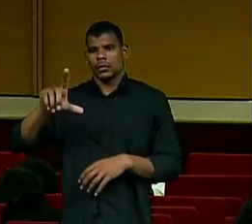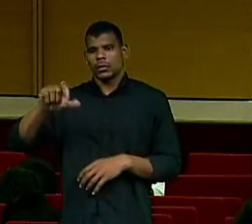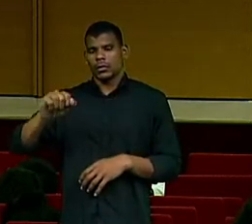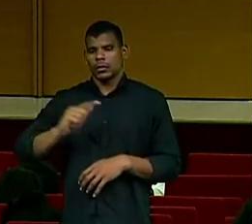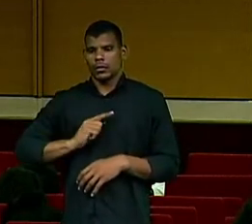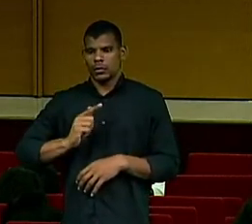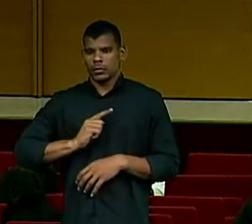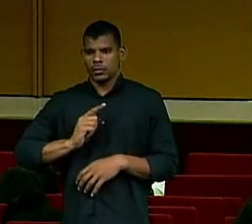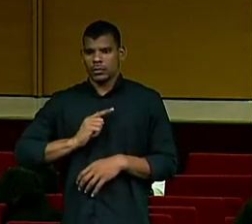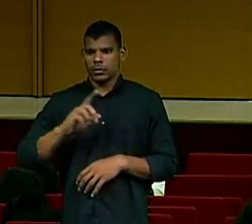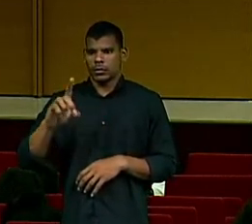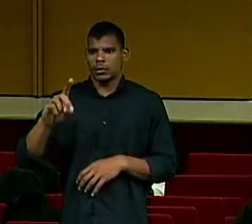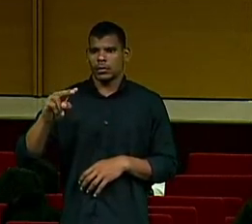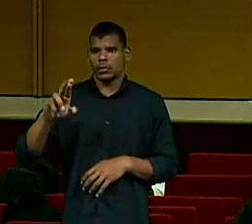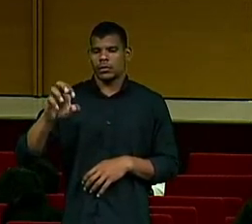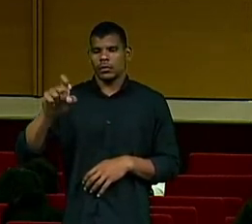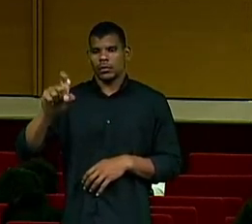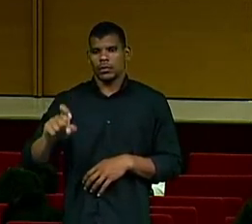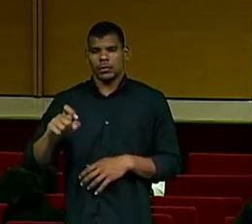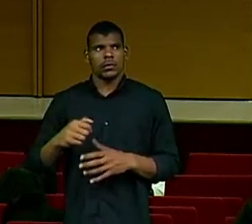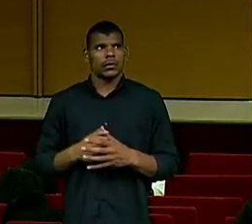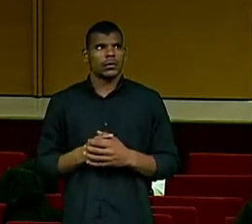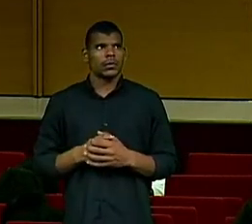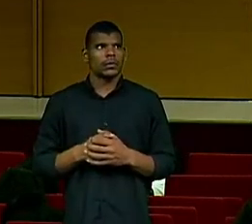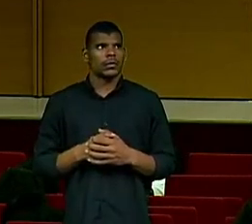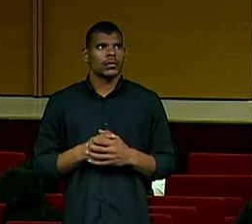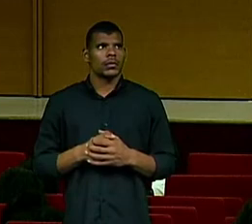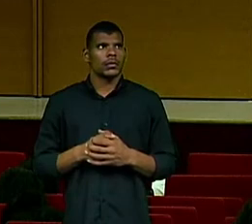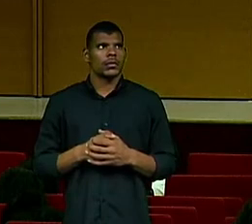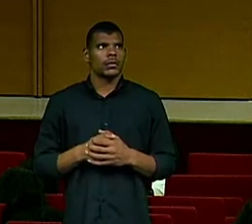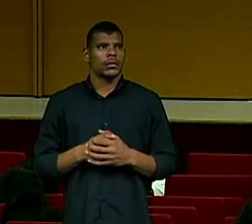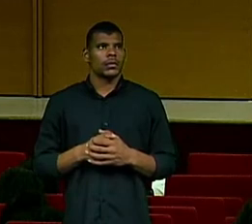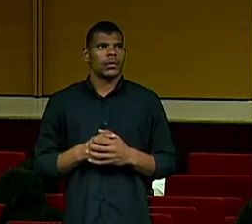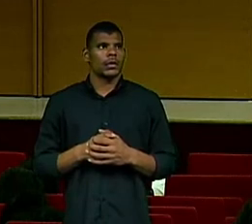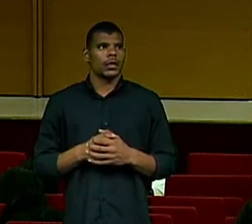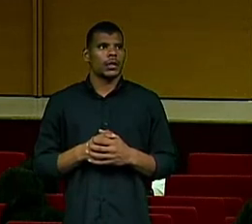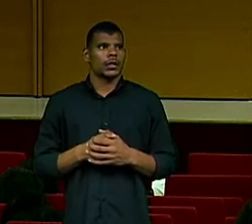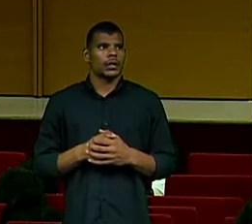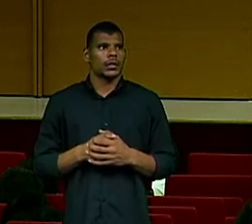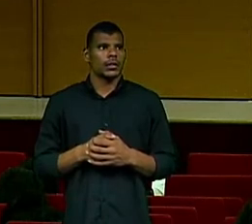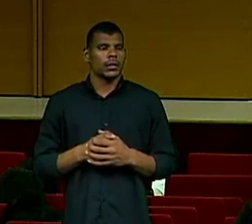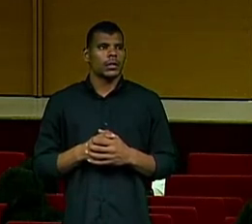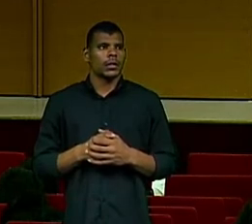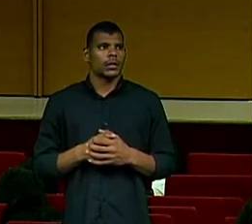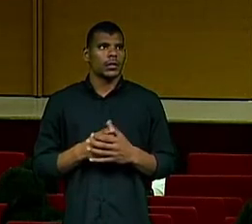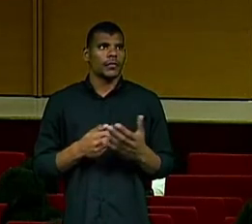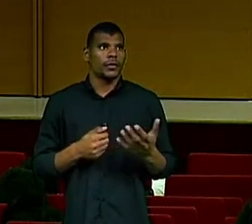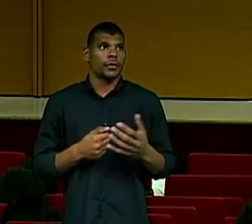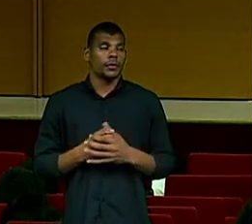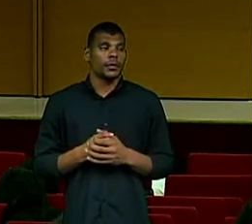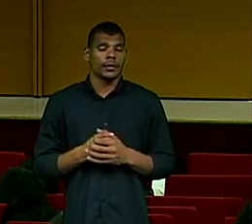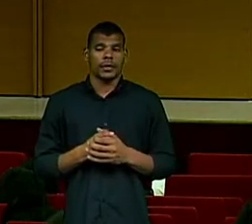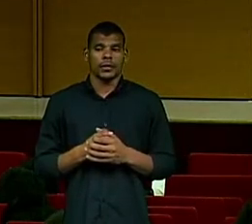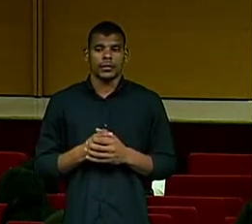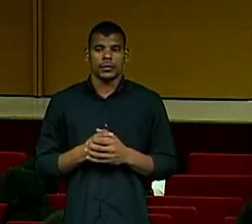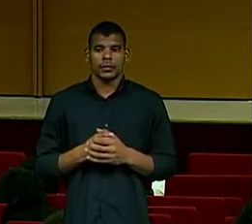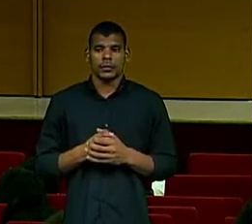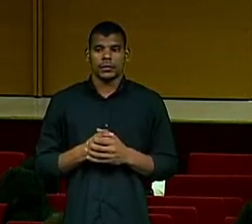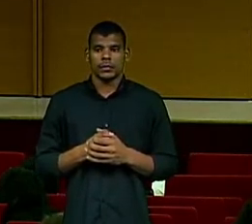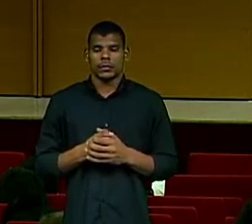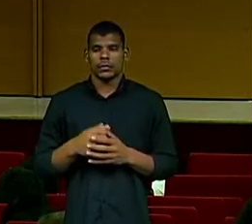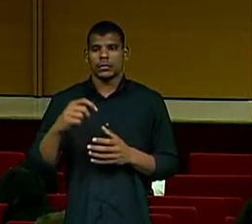de Super Bonder de Araldite tanto faz o que você usa para colar as coisas chamada